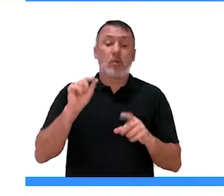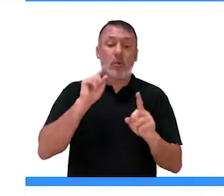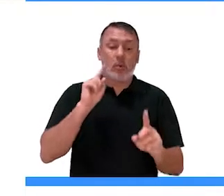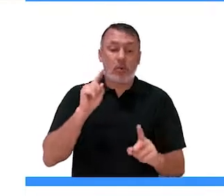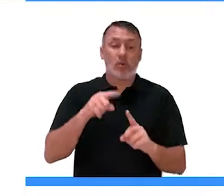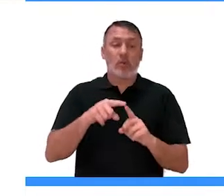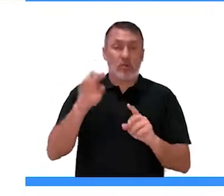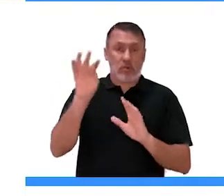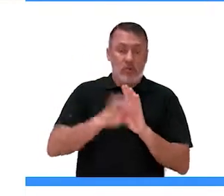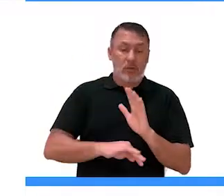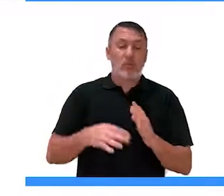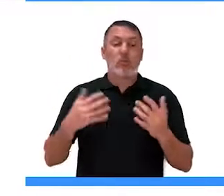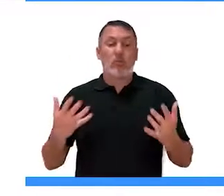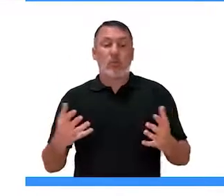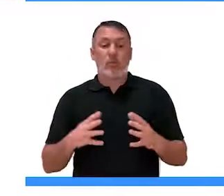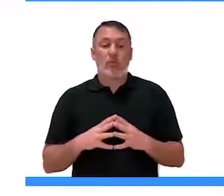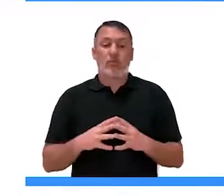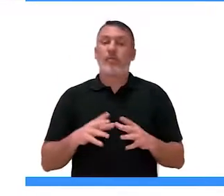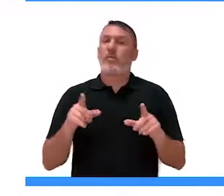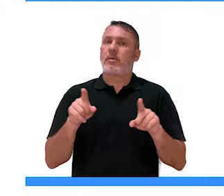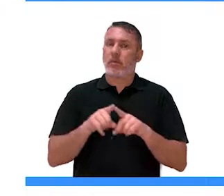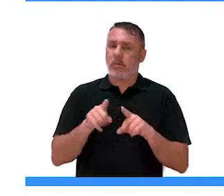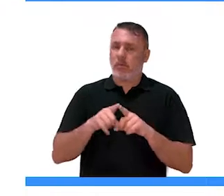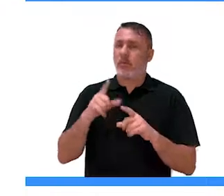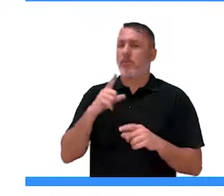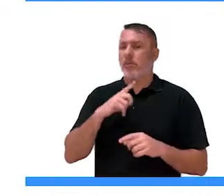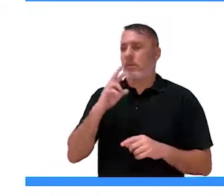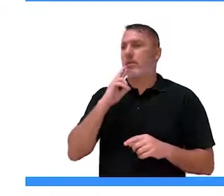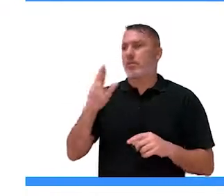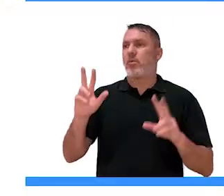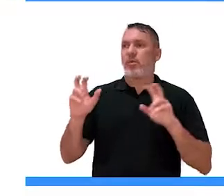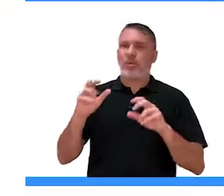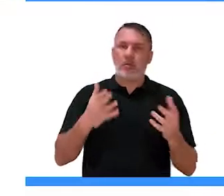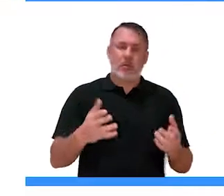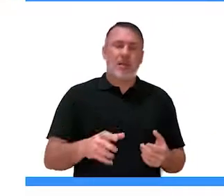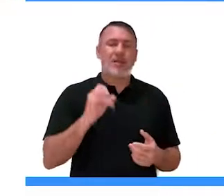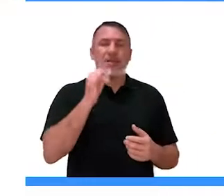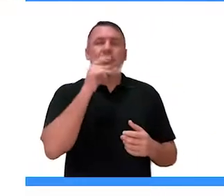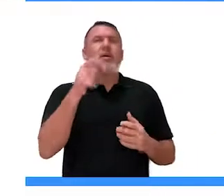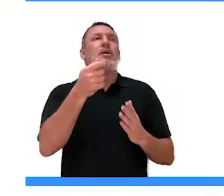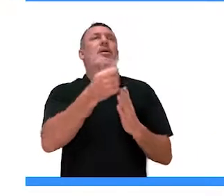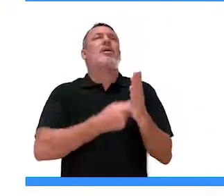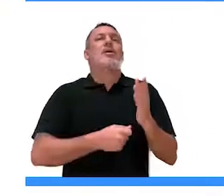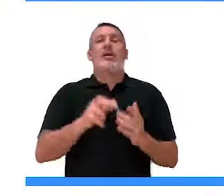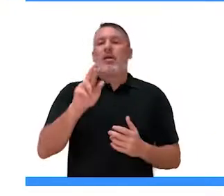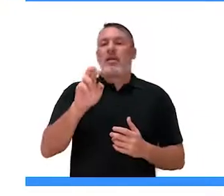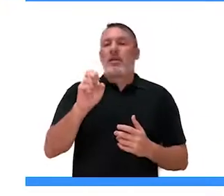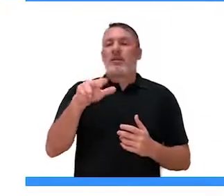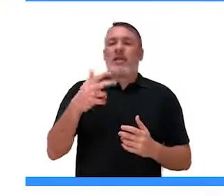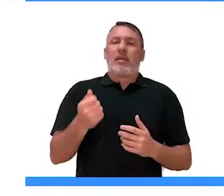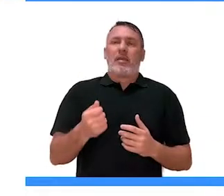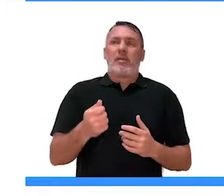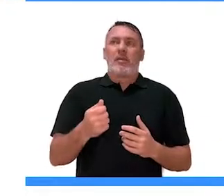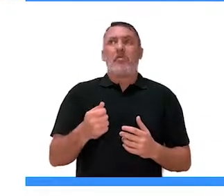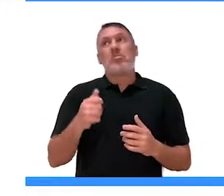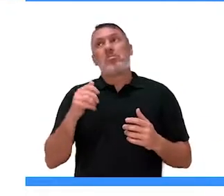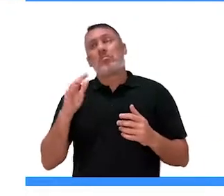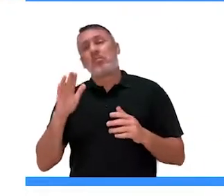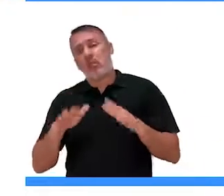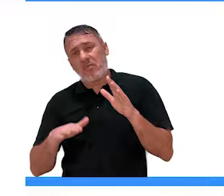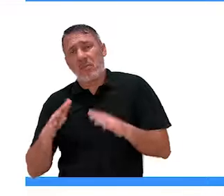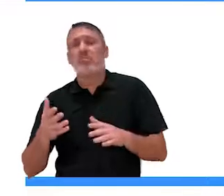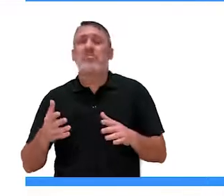que o objetivo do texto também responde a essas questões. Então, se fosse uma resenha, talvez seria